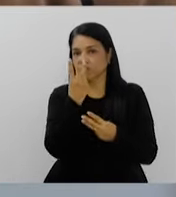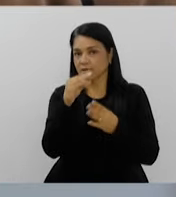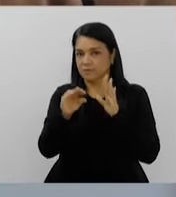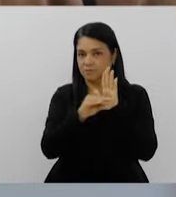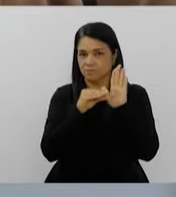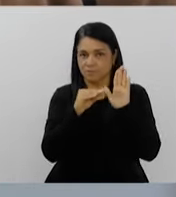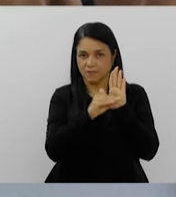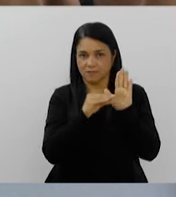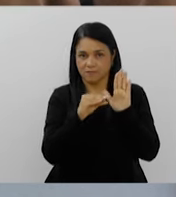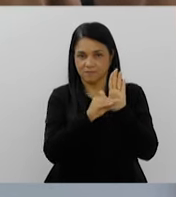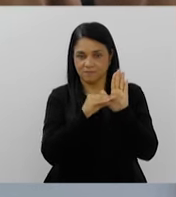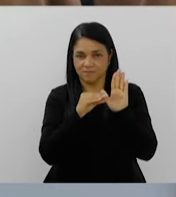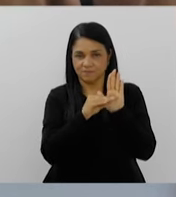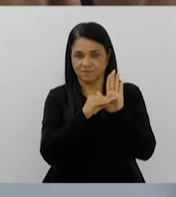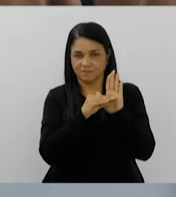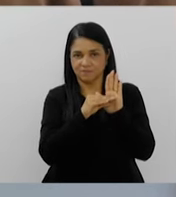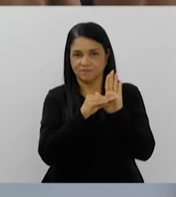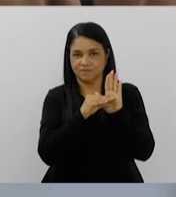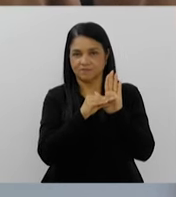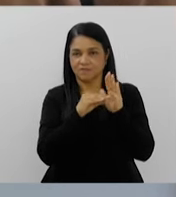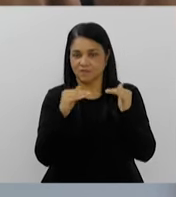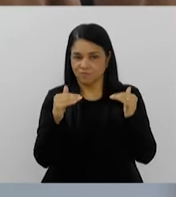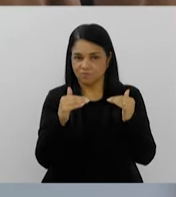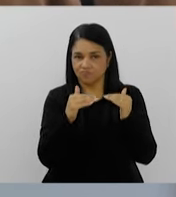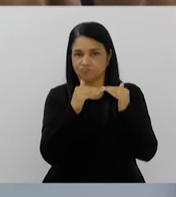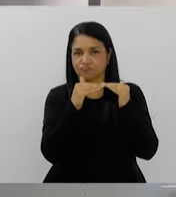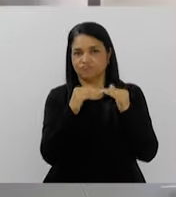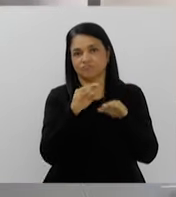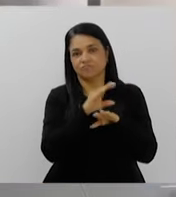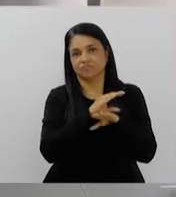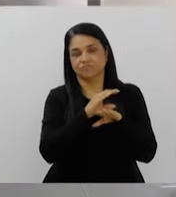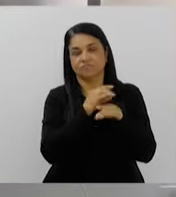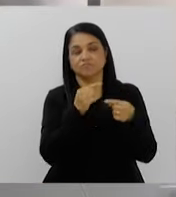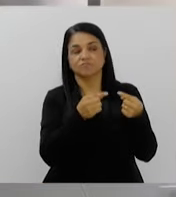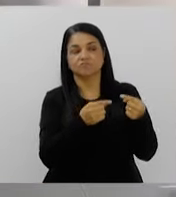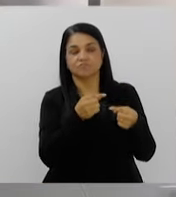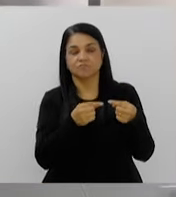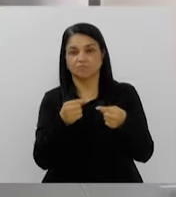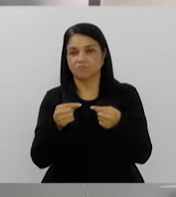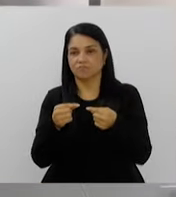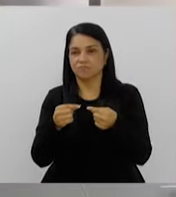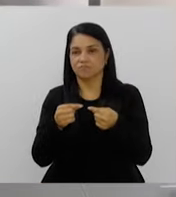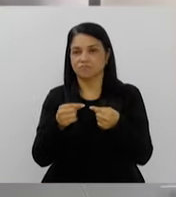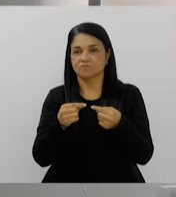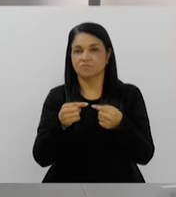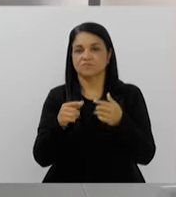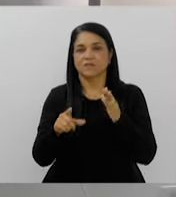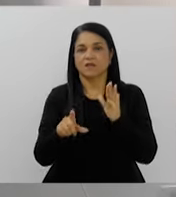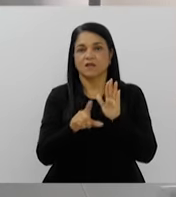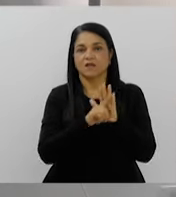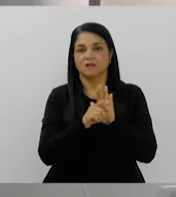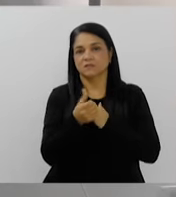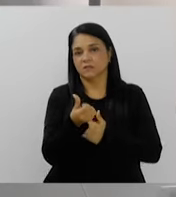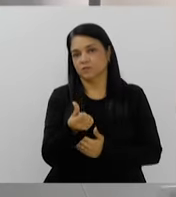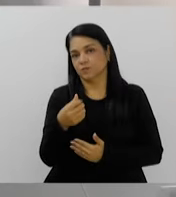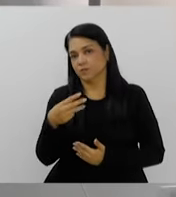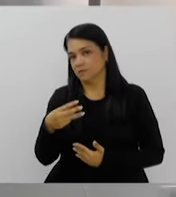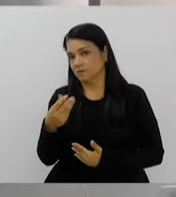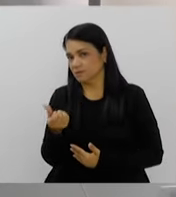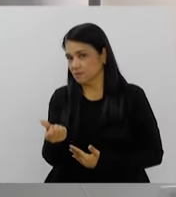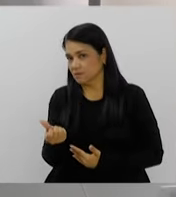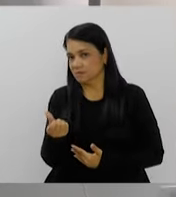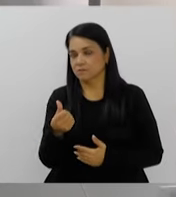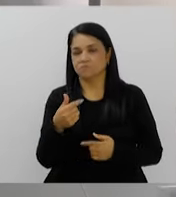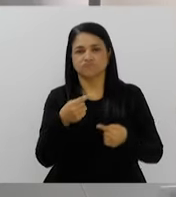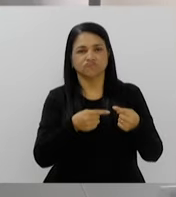3 emendas. Pela constitucionalidade com emendas, em discussão. É. Nós mexemos na lei 6.036. Não